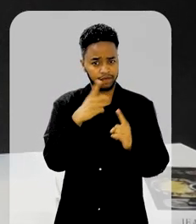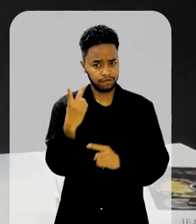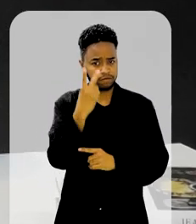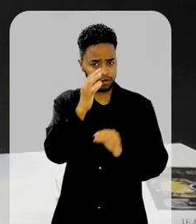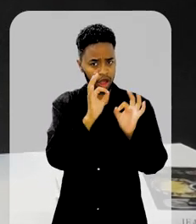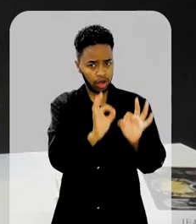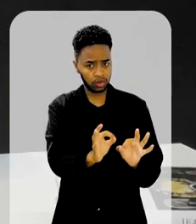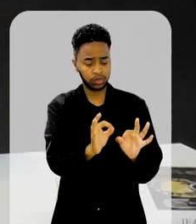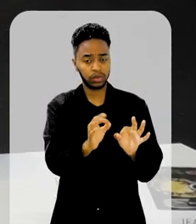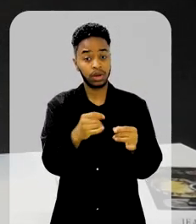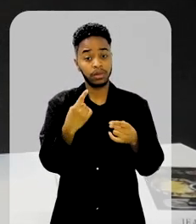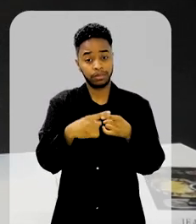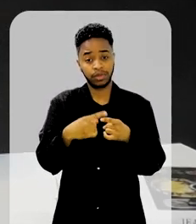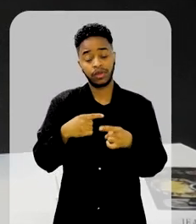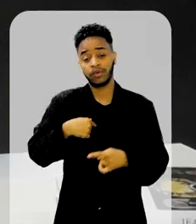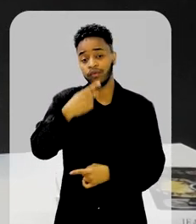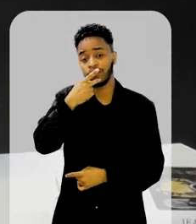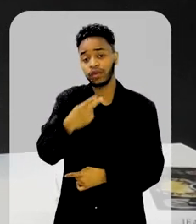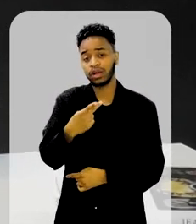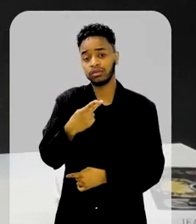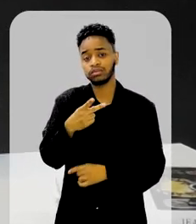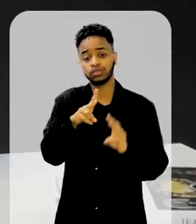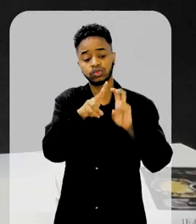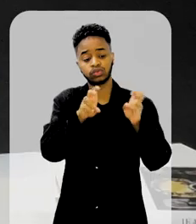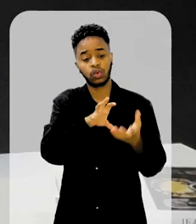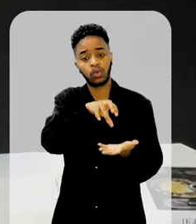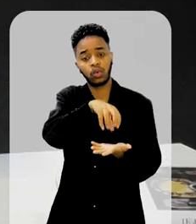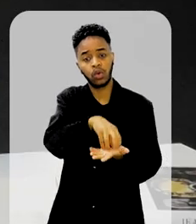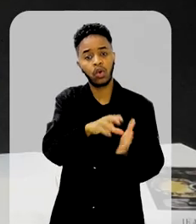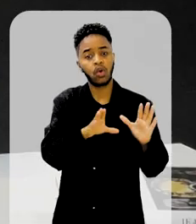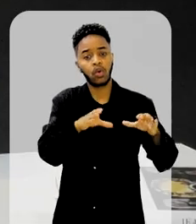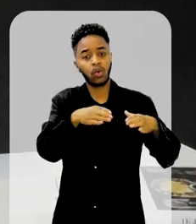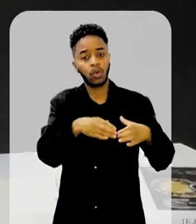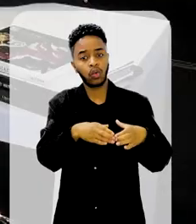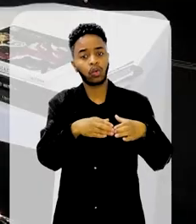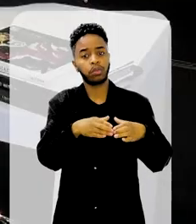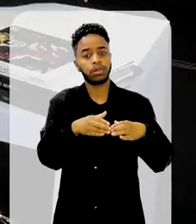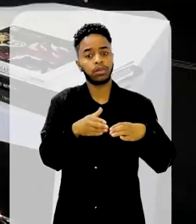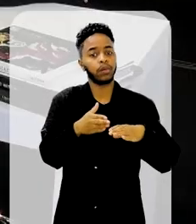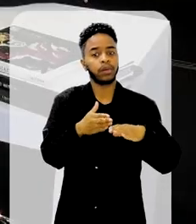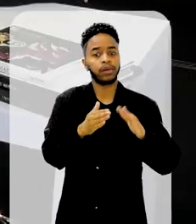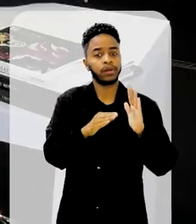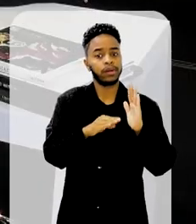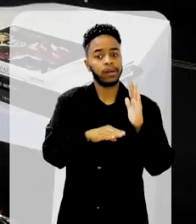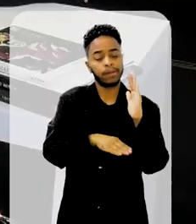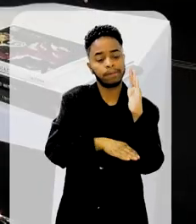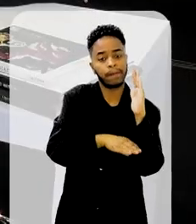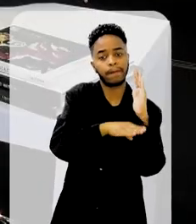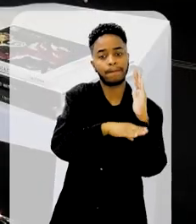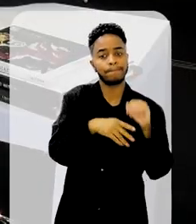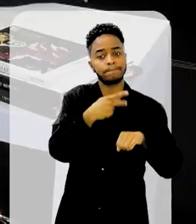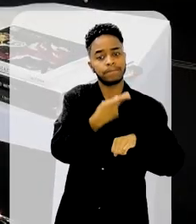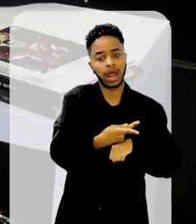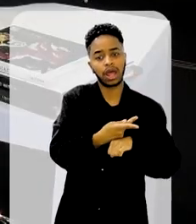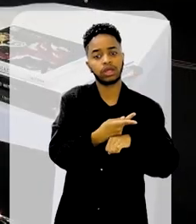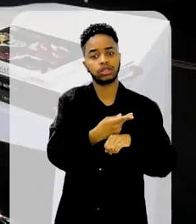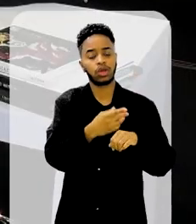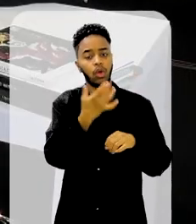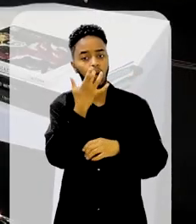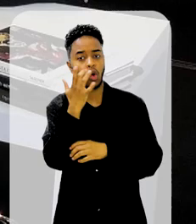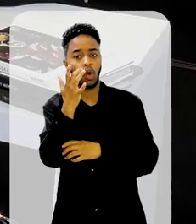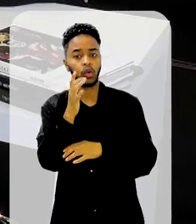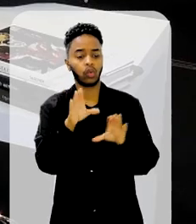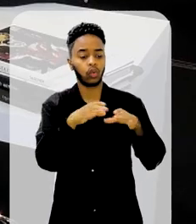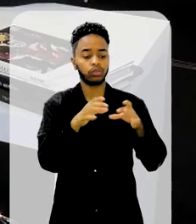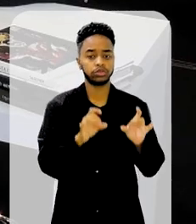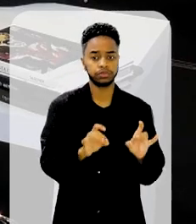devida importância eu falo já já tô falando da do núcleo grupo de acesso sério eh eh eh prata Sé